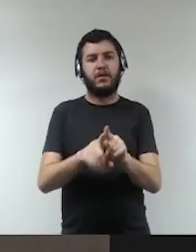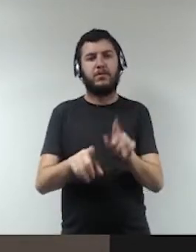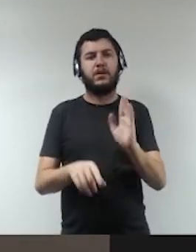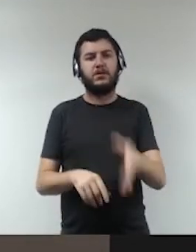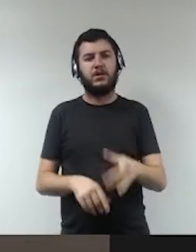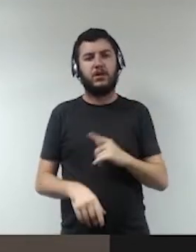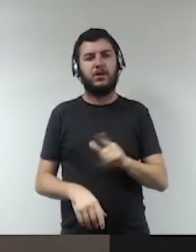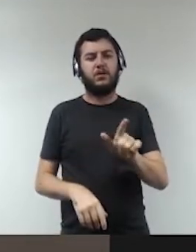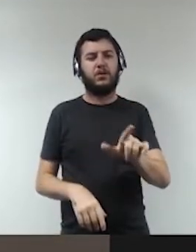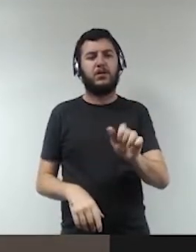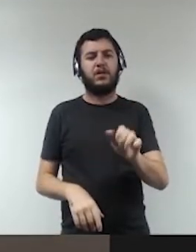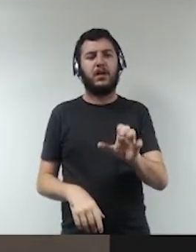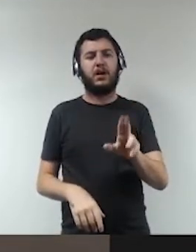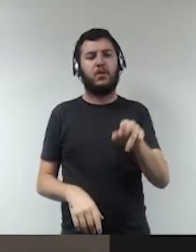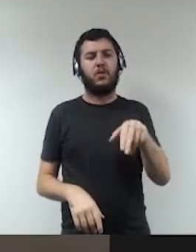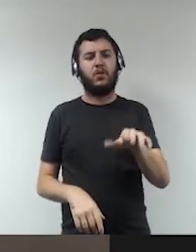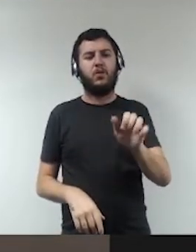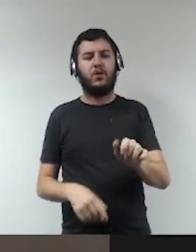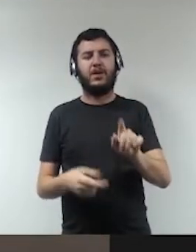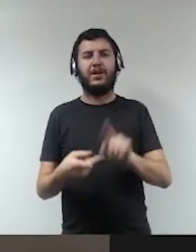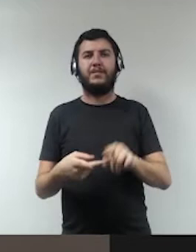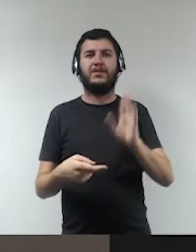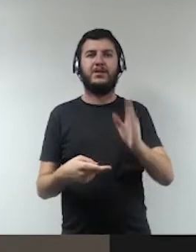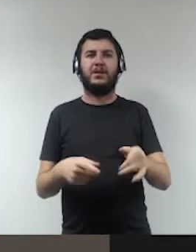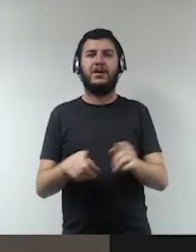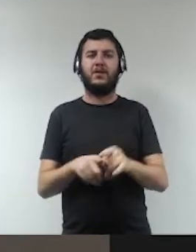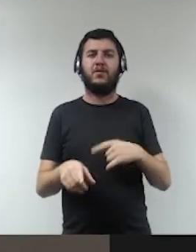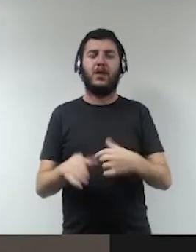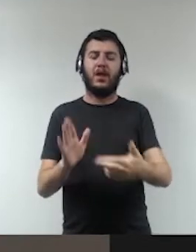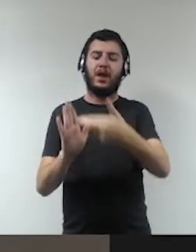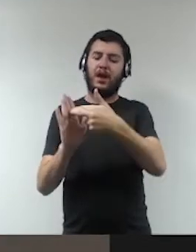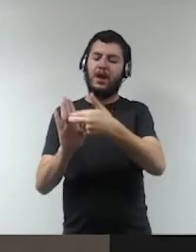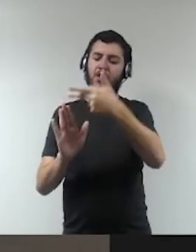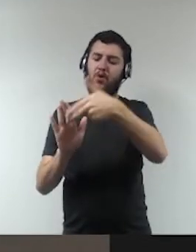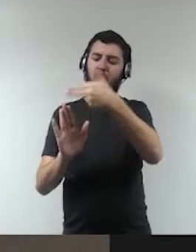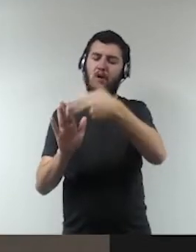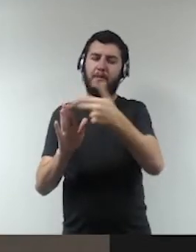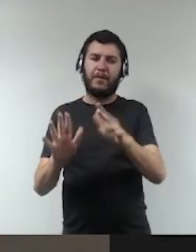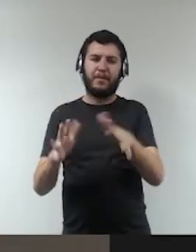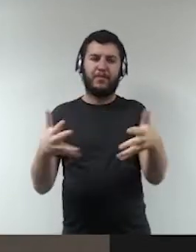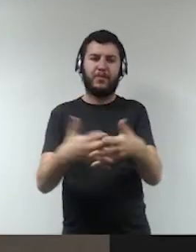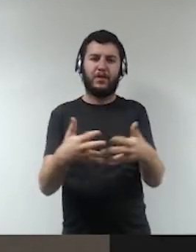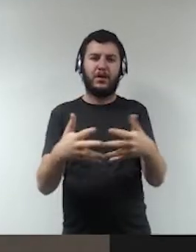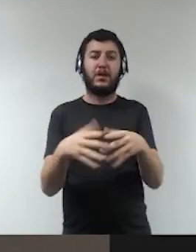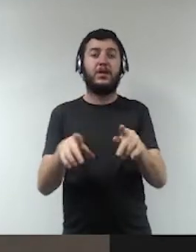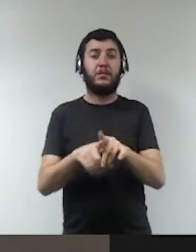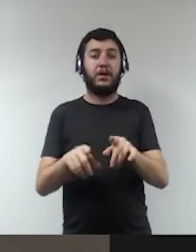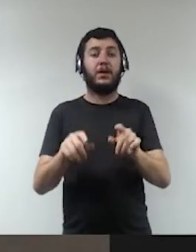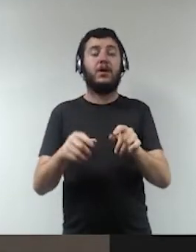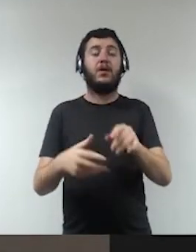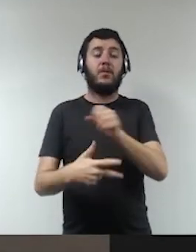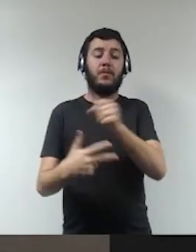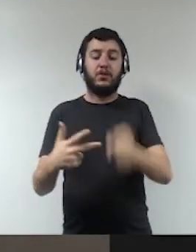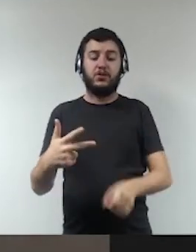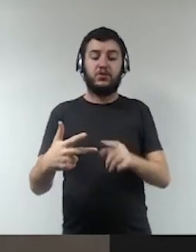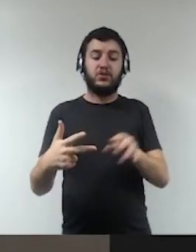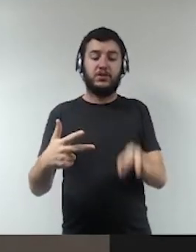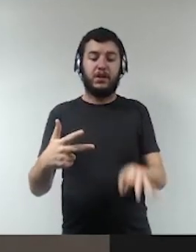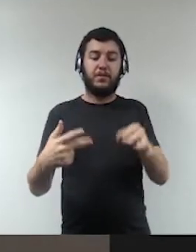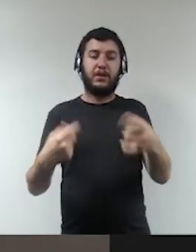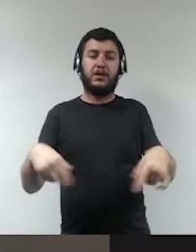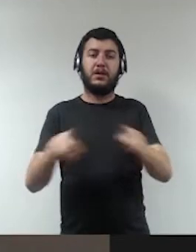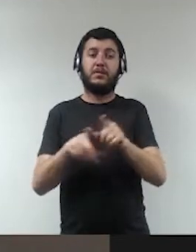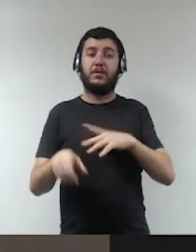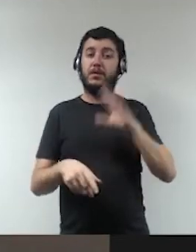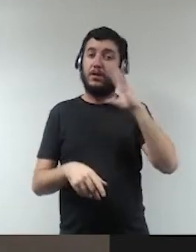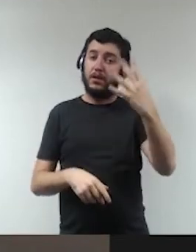lacunas, conflito de normas, é desejável que se obtenha do Poder Judiciário uma decisão que não apenas busque